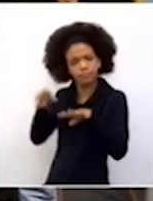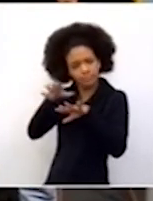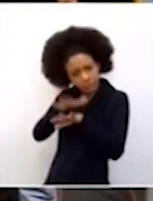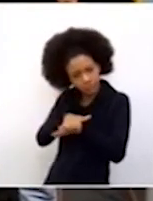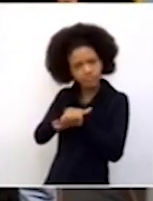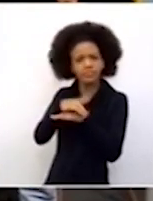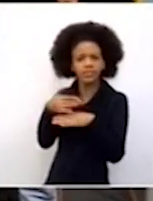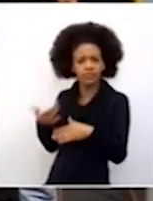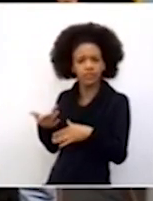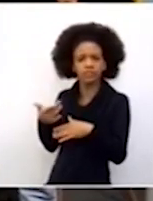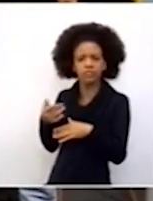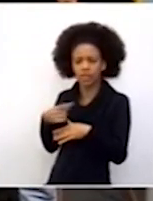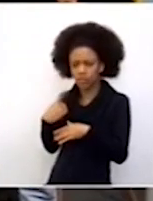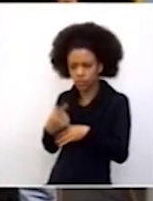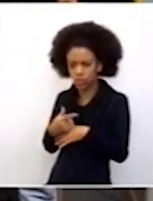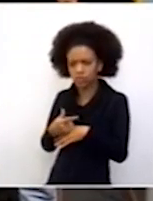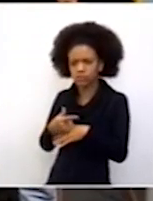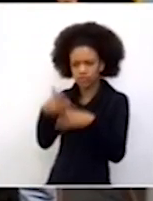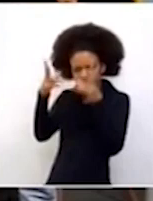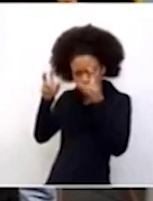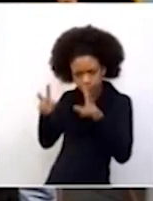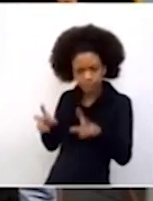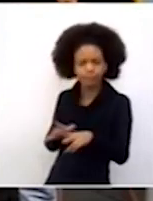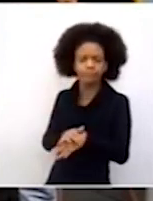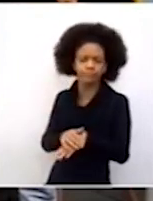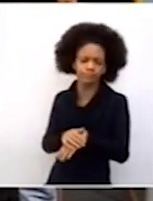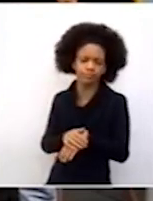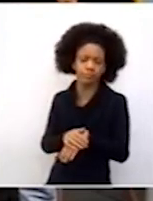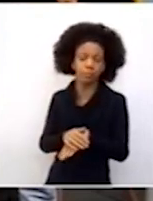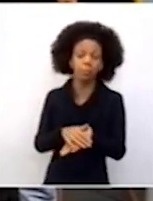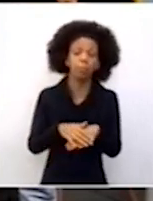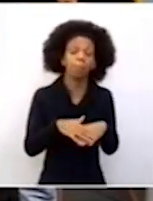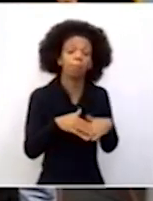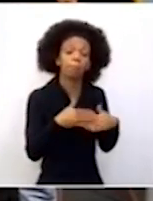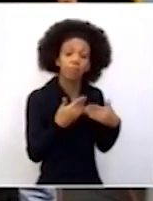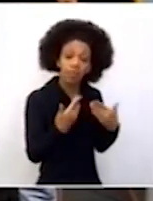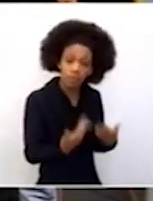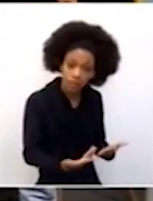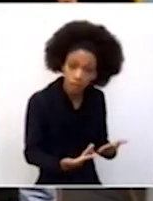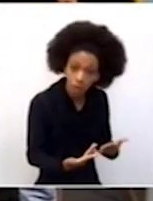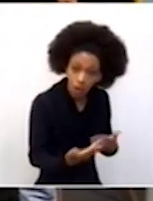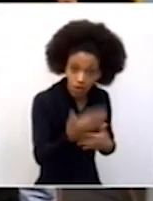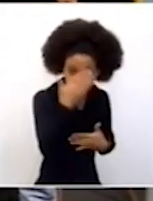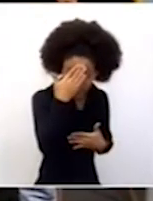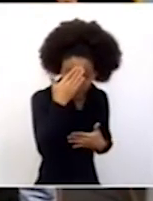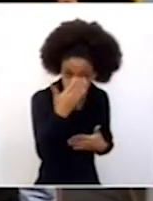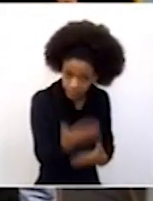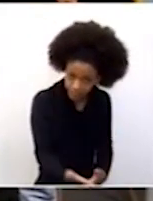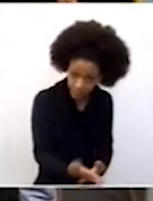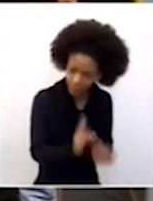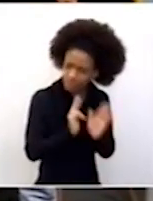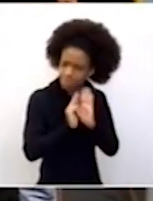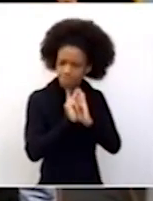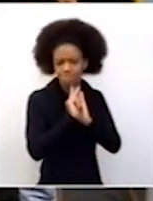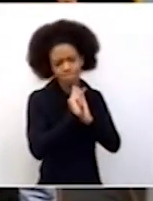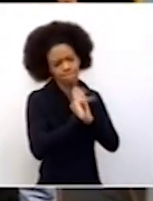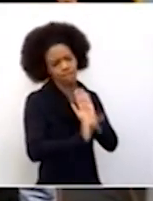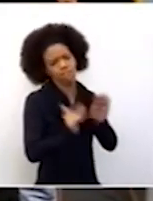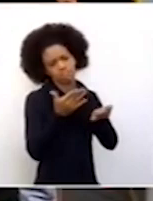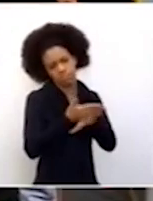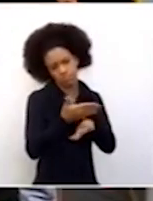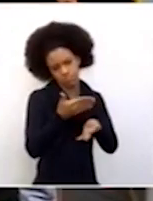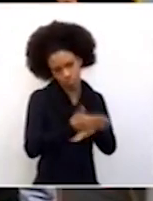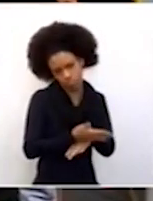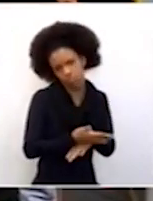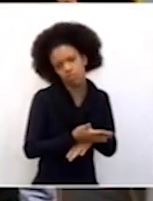que podemos assim destacar nesse ATPC. Olha, novamente eu gostaria de agradecer, são inúmeras as participações e